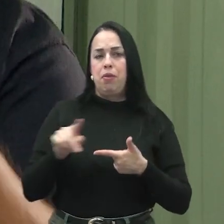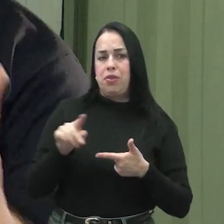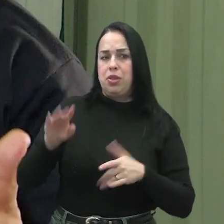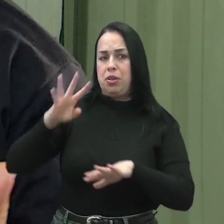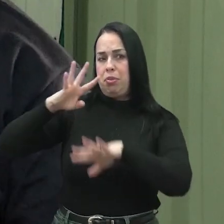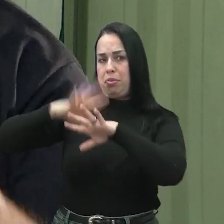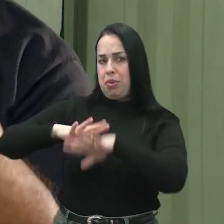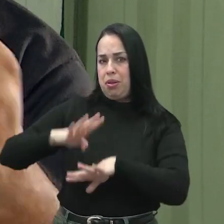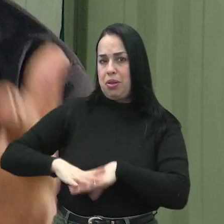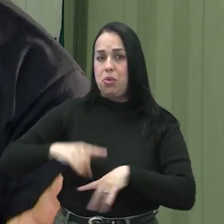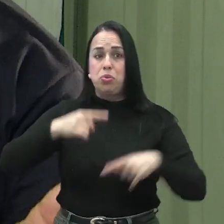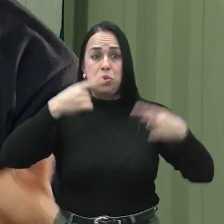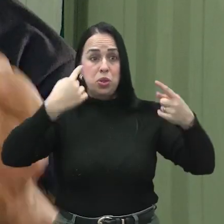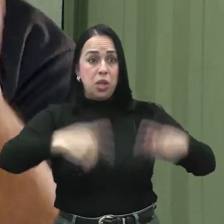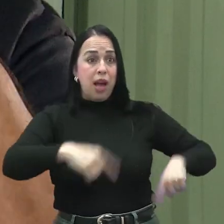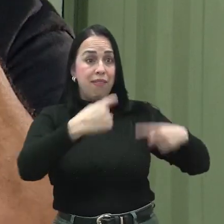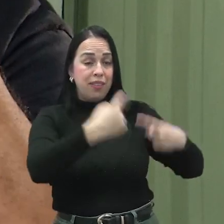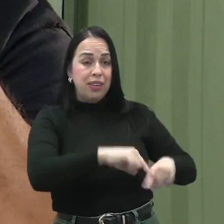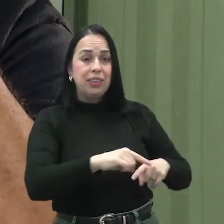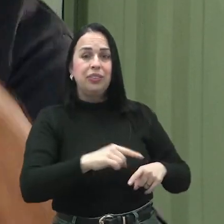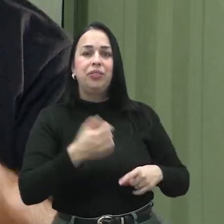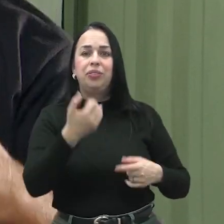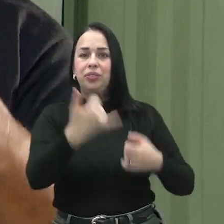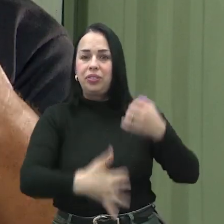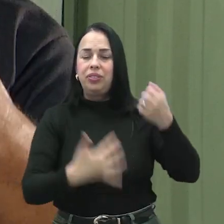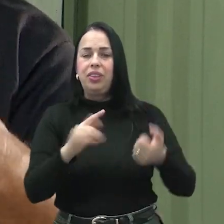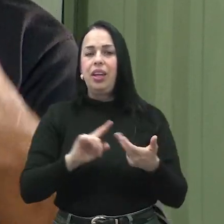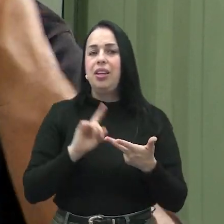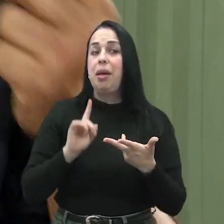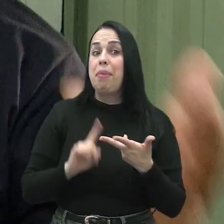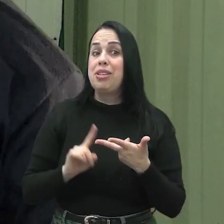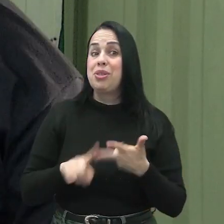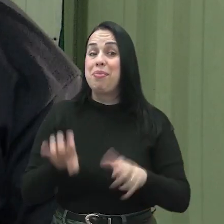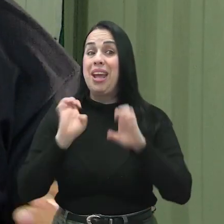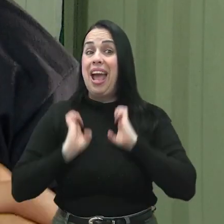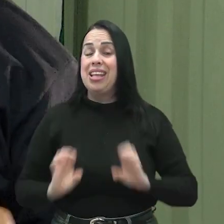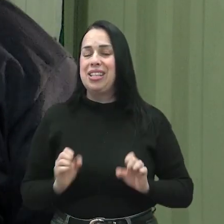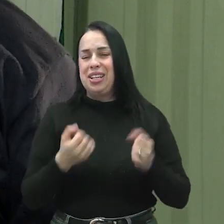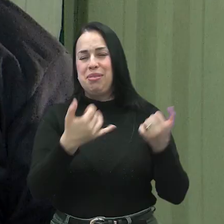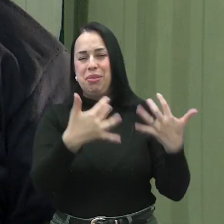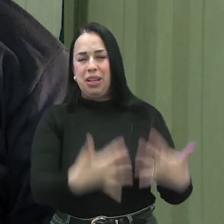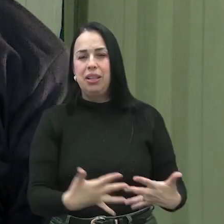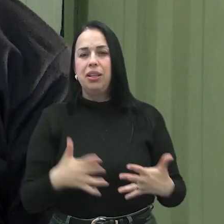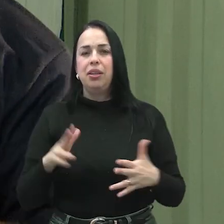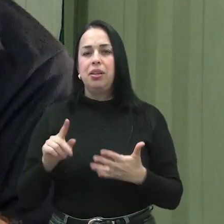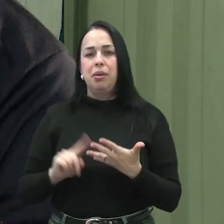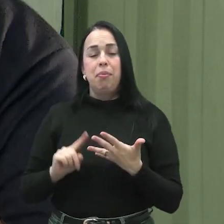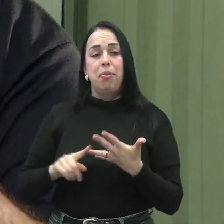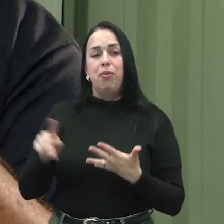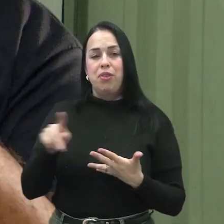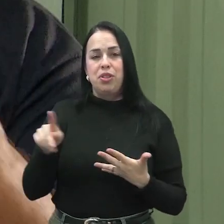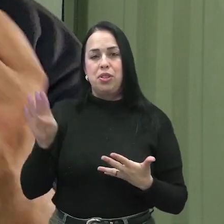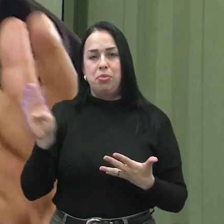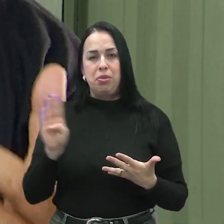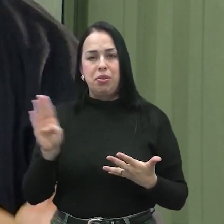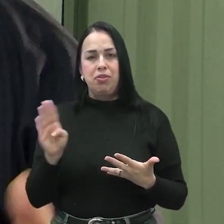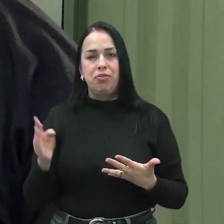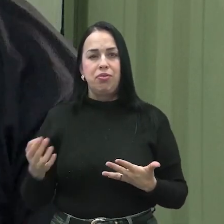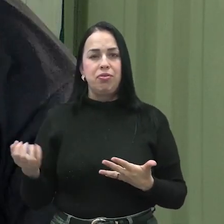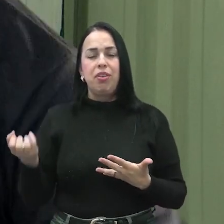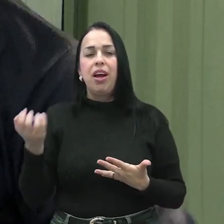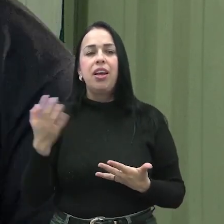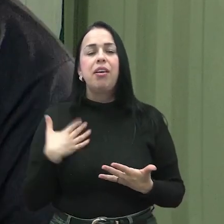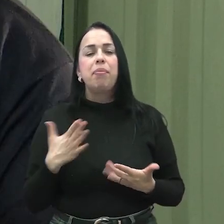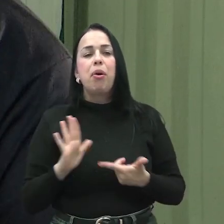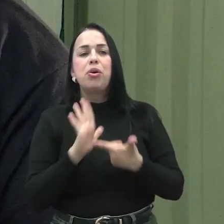o professor de matemática com os desafios e até mesmo falando sobre ética em relação a isso. Então, é uma professora de biologia